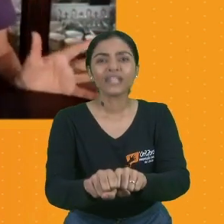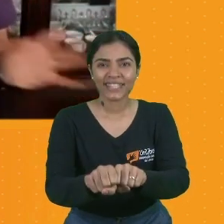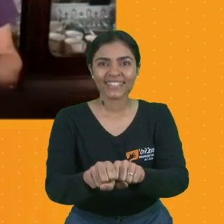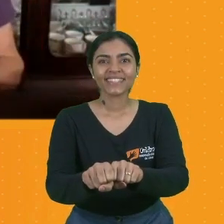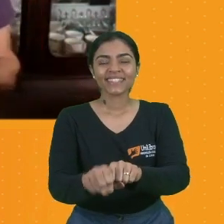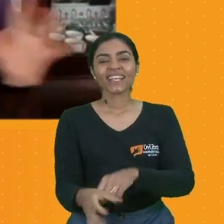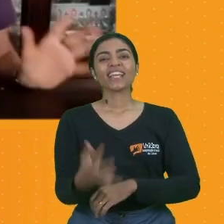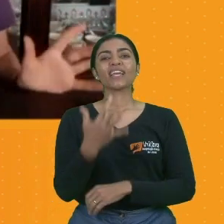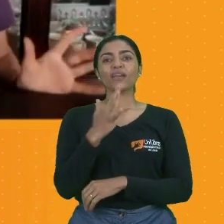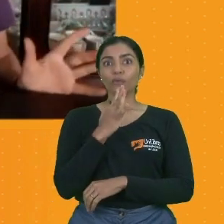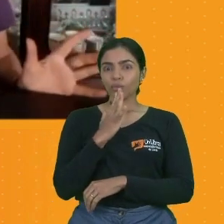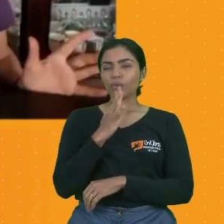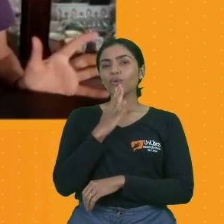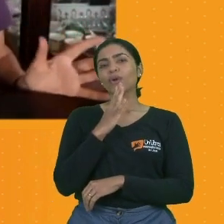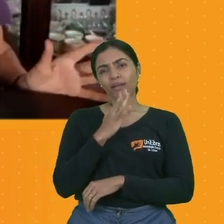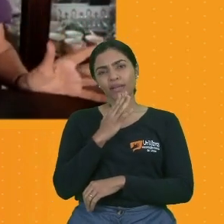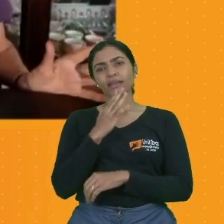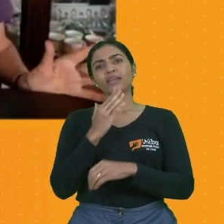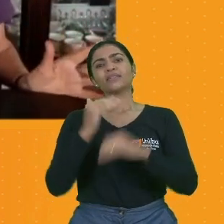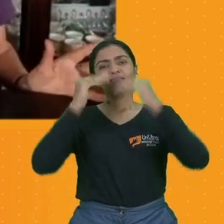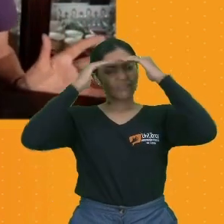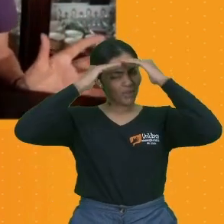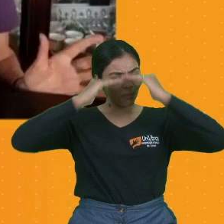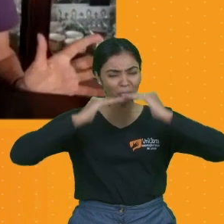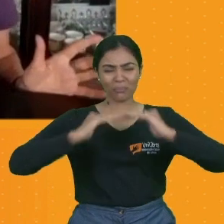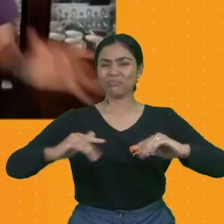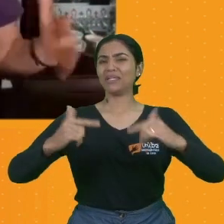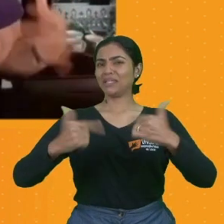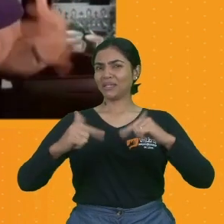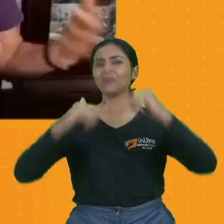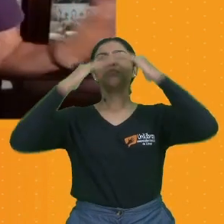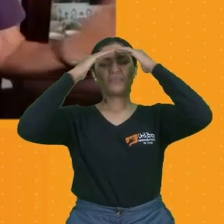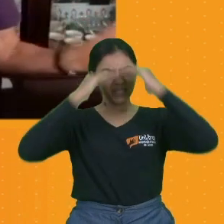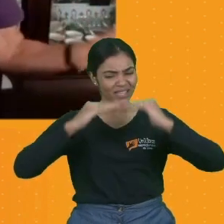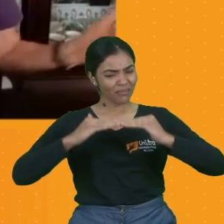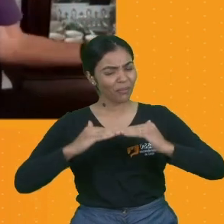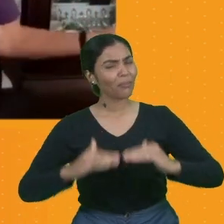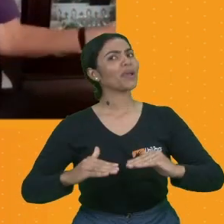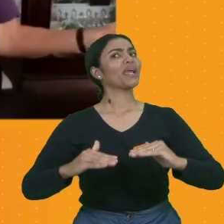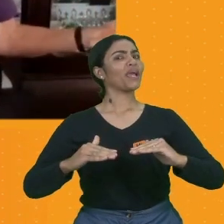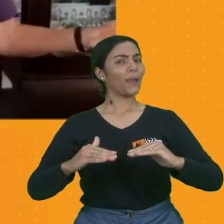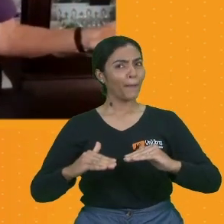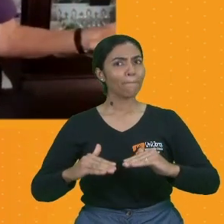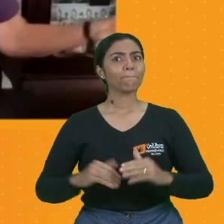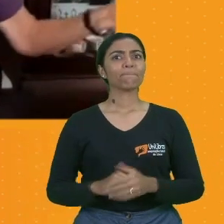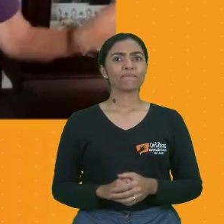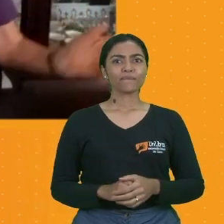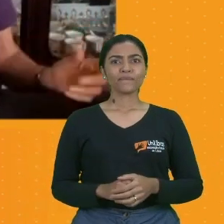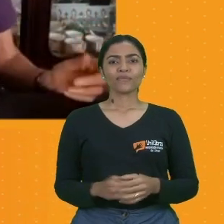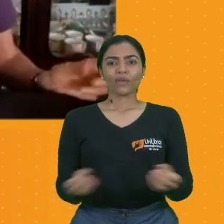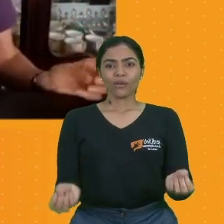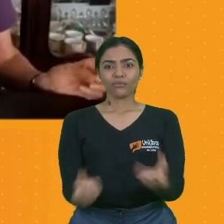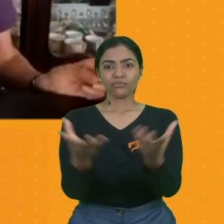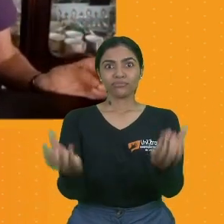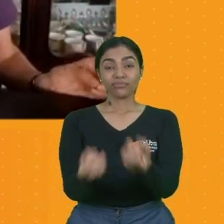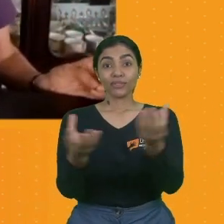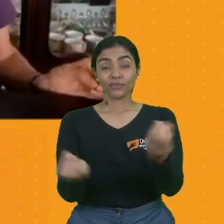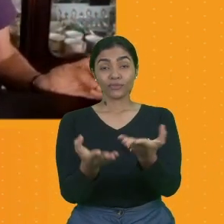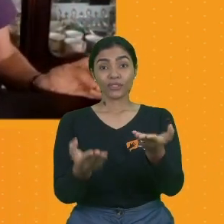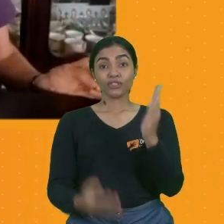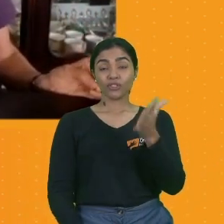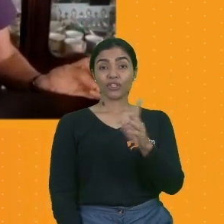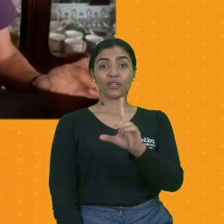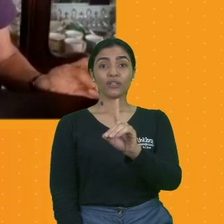e Respeito muitas vai dar nenhum vai dar muito falando mas se sair com você